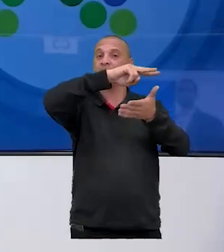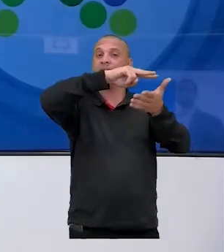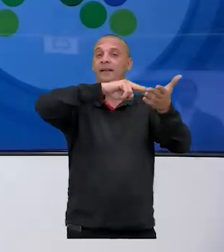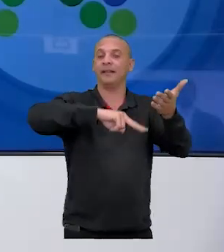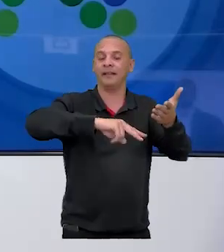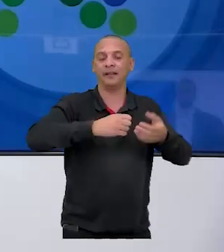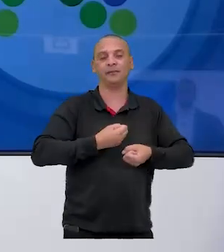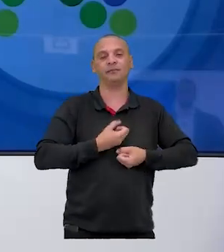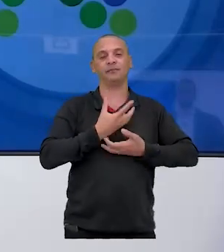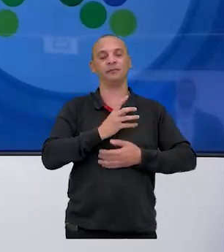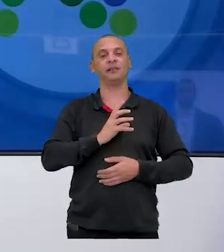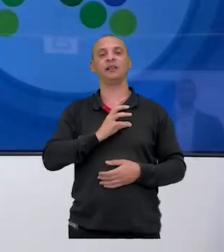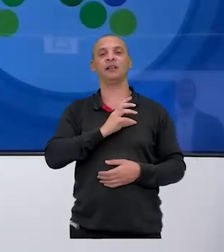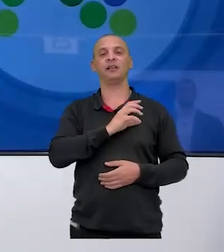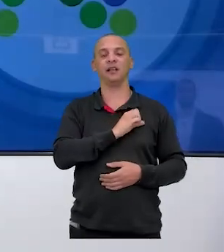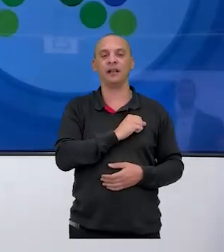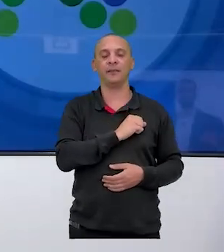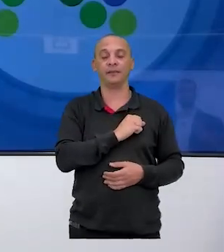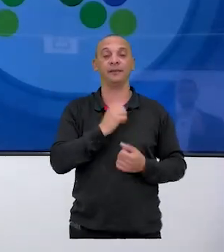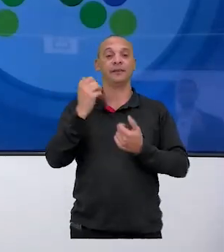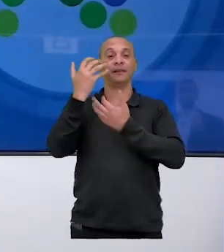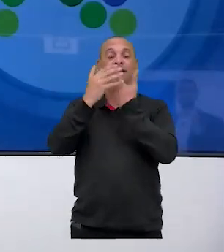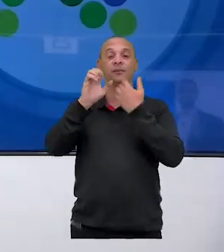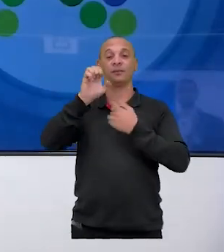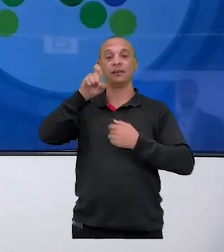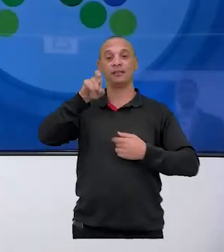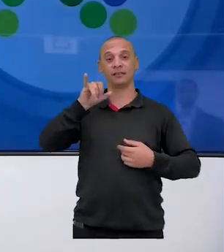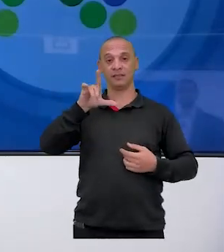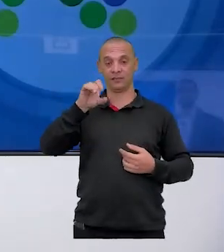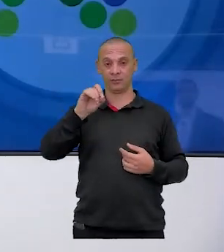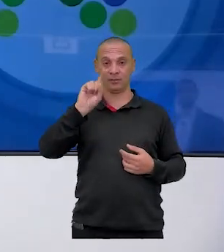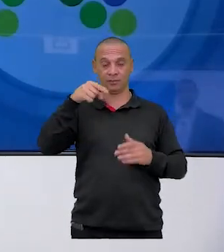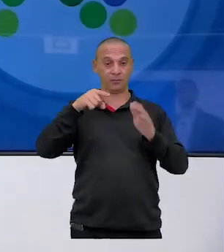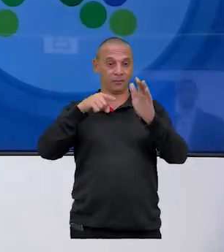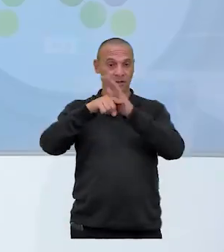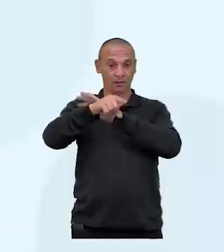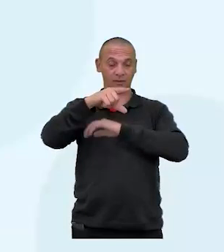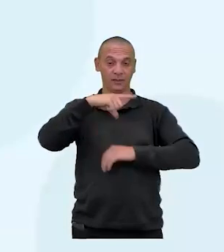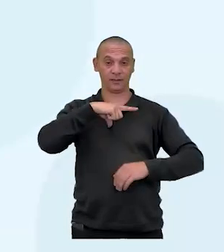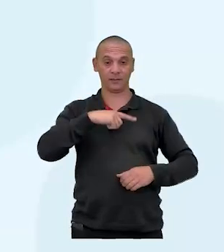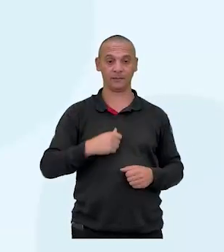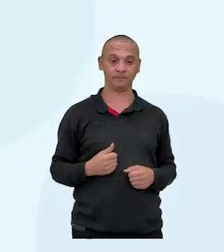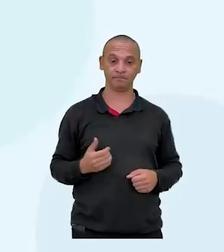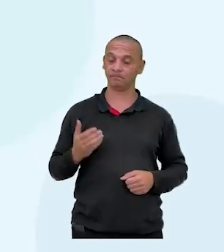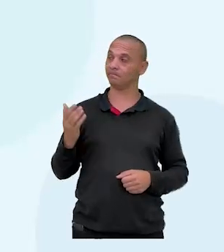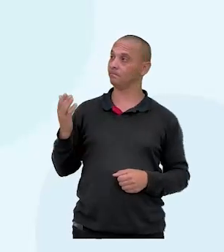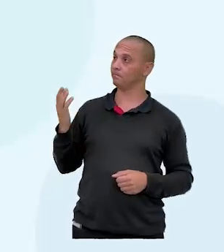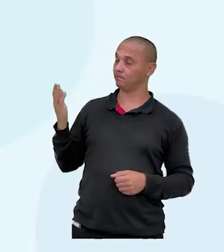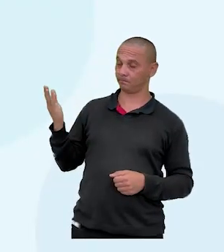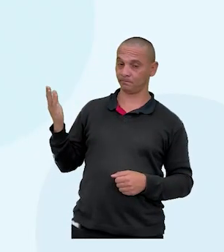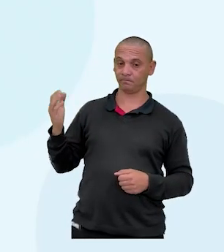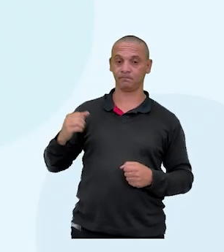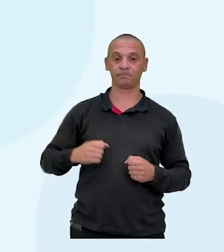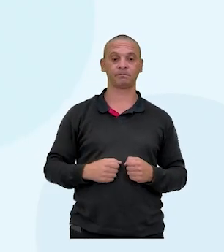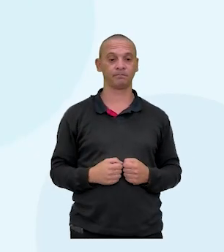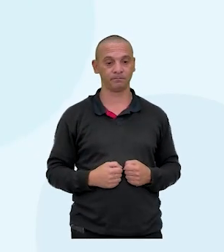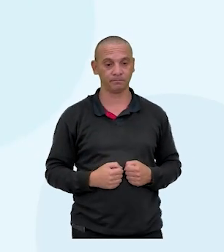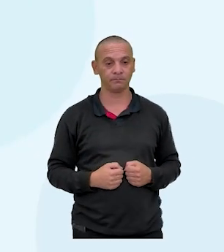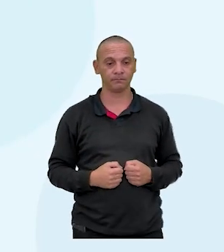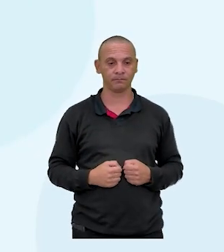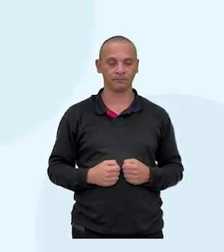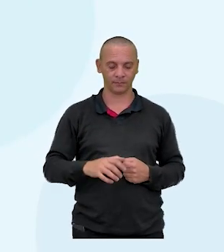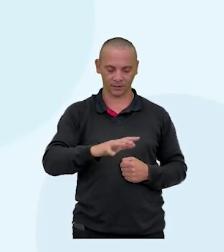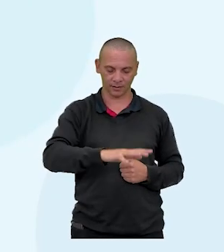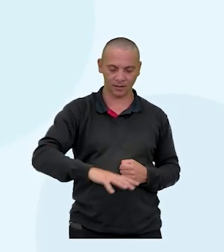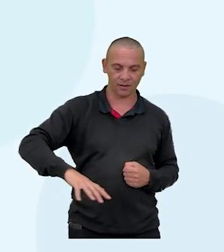adoro esse poema. Canção do Exílio, de Gonçalves Dias. Presta atenção, porque tem pergunta depois. Vamos lá. Canção do Exílio, de Gonçalves Dias.